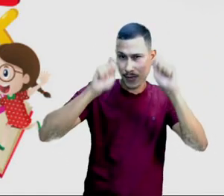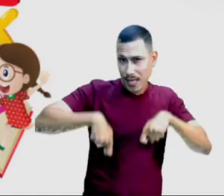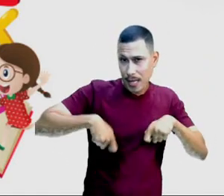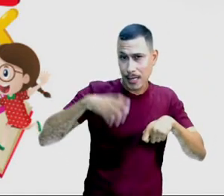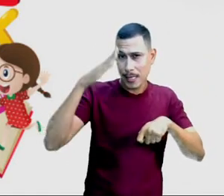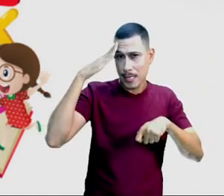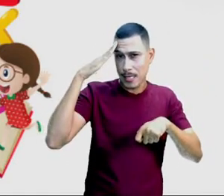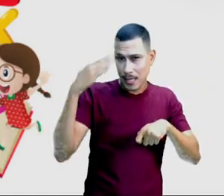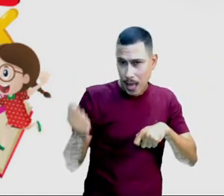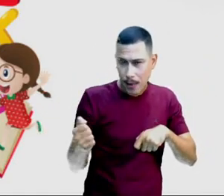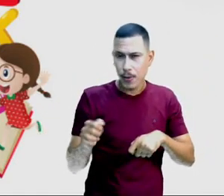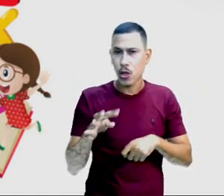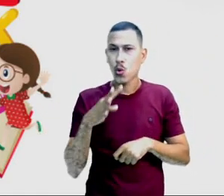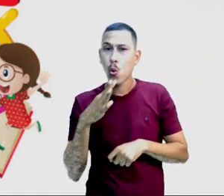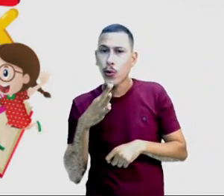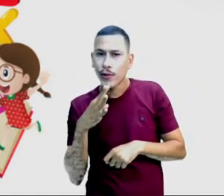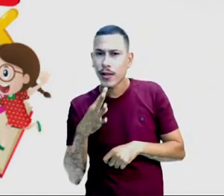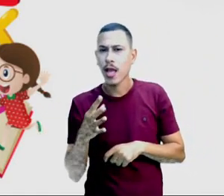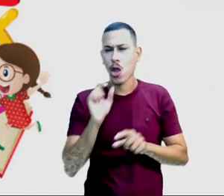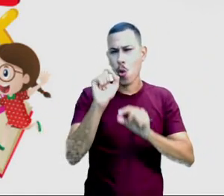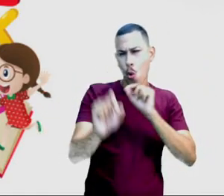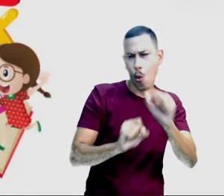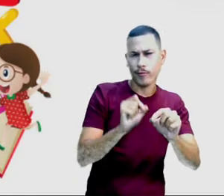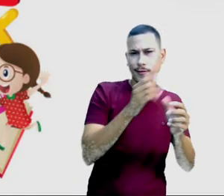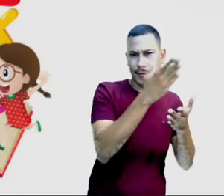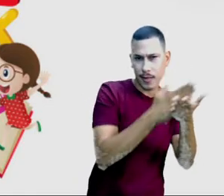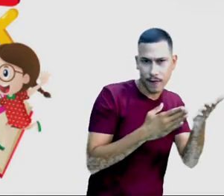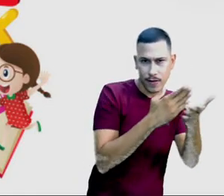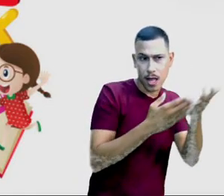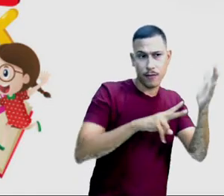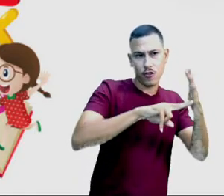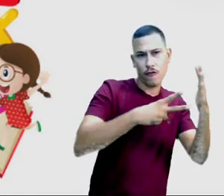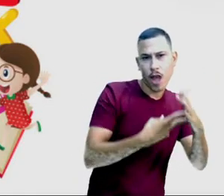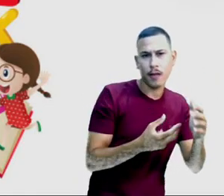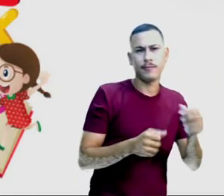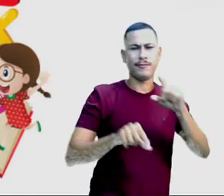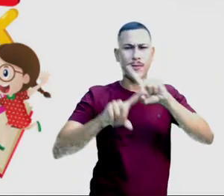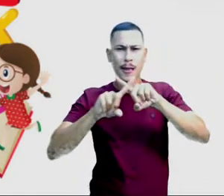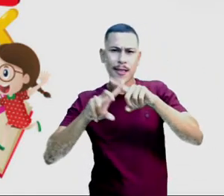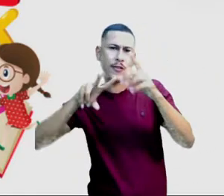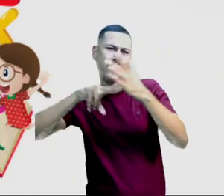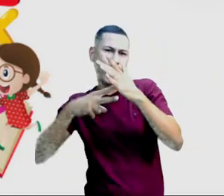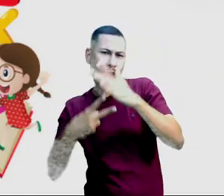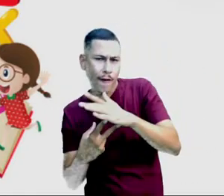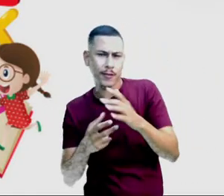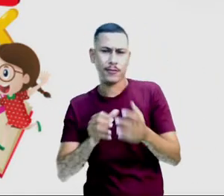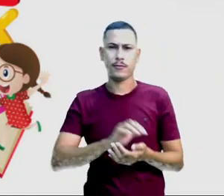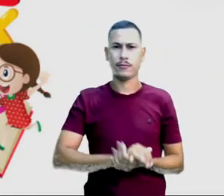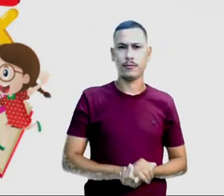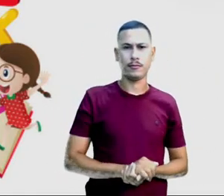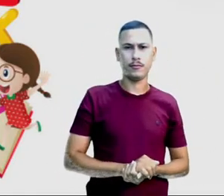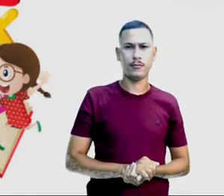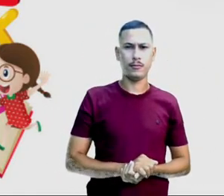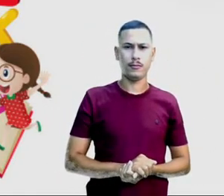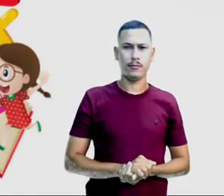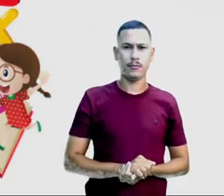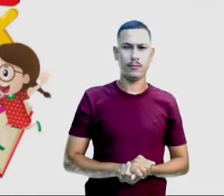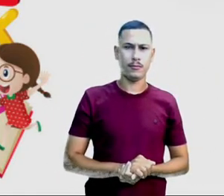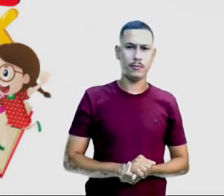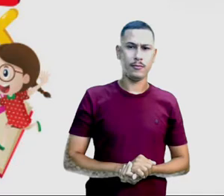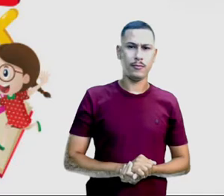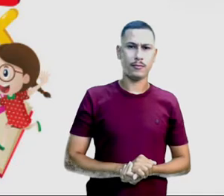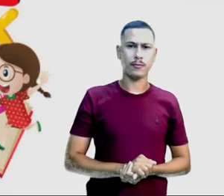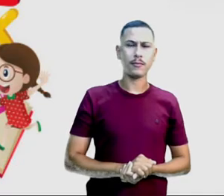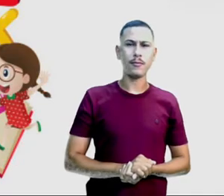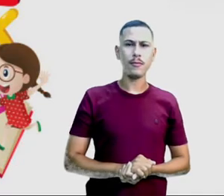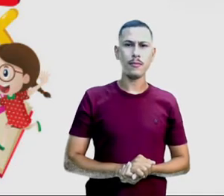as propriedades, você tem que entender o que é uma divisão, uma multiplicação, não é? E aí o